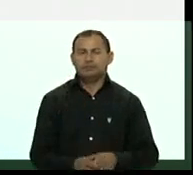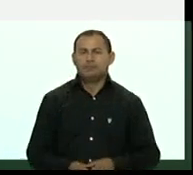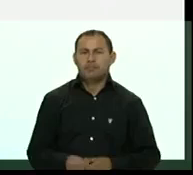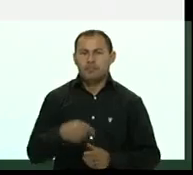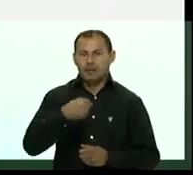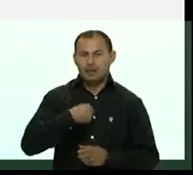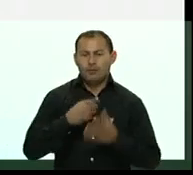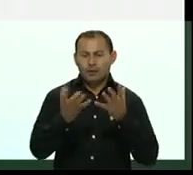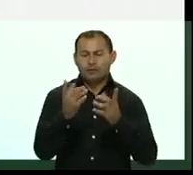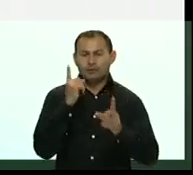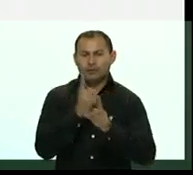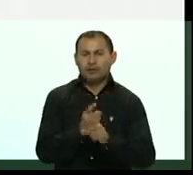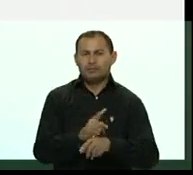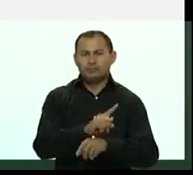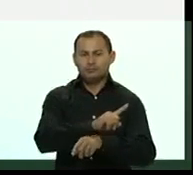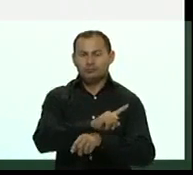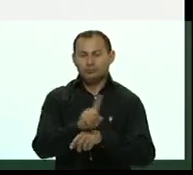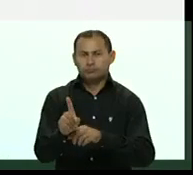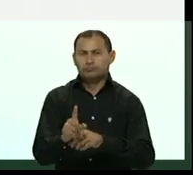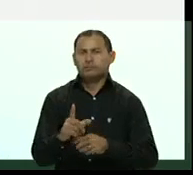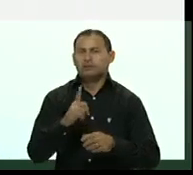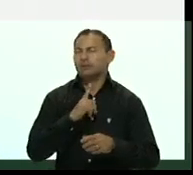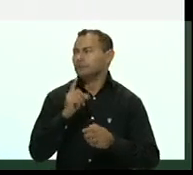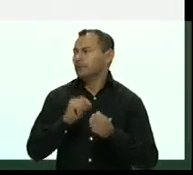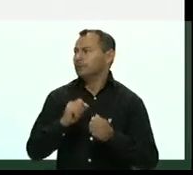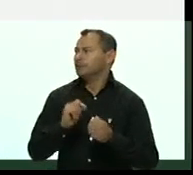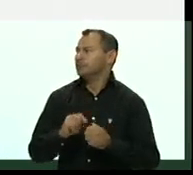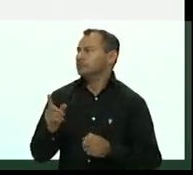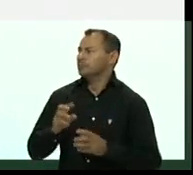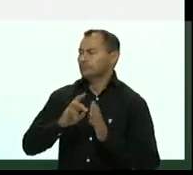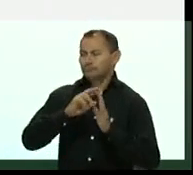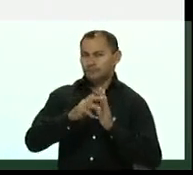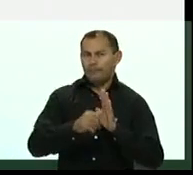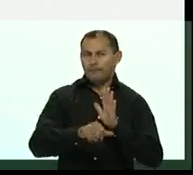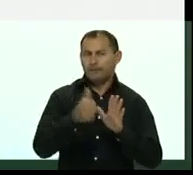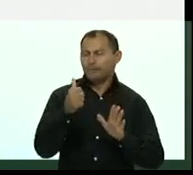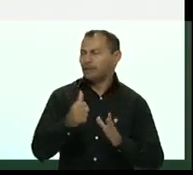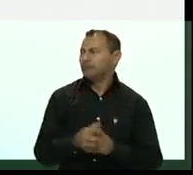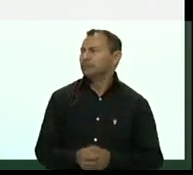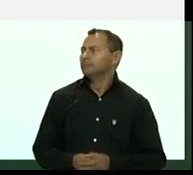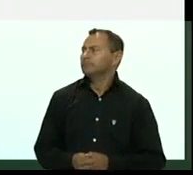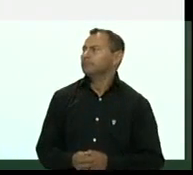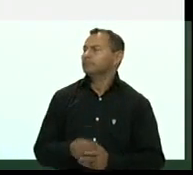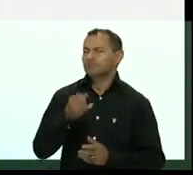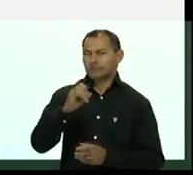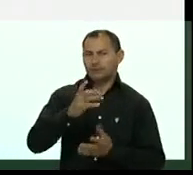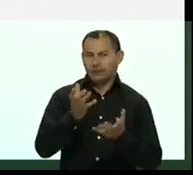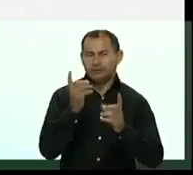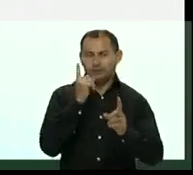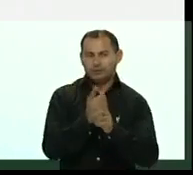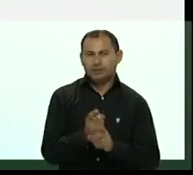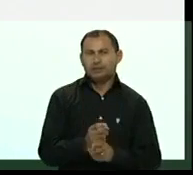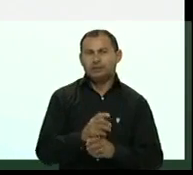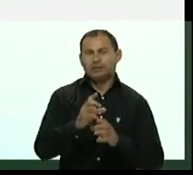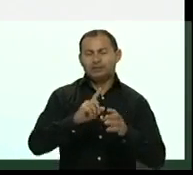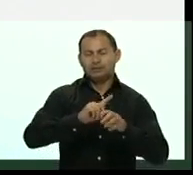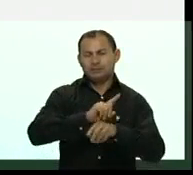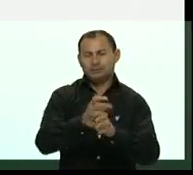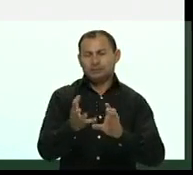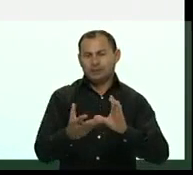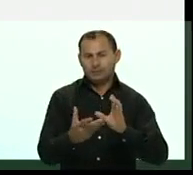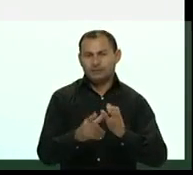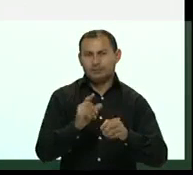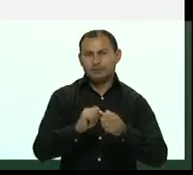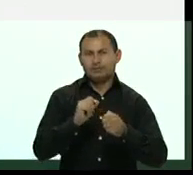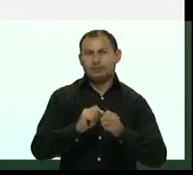Se eu quero encontrar velocidade, eu tenho que fazer a derivada primeira. Se eu quero encontrar aceleração, eu